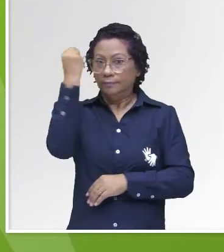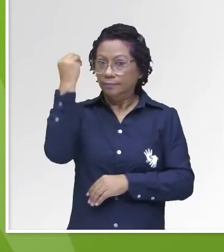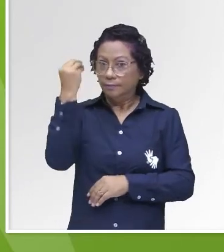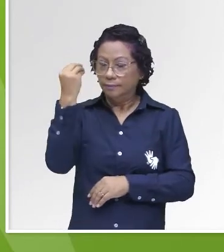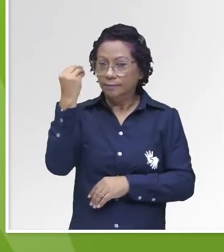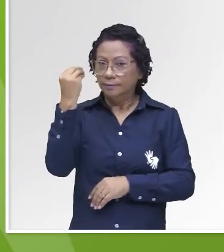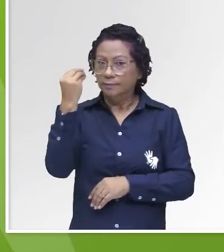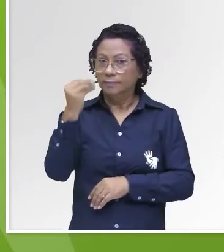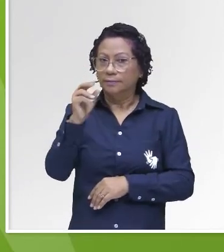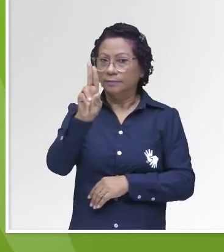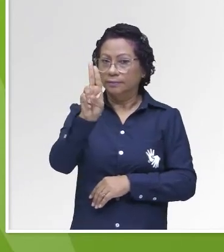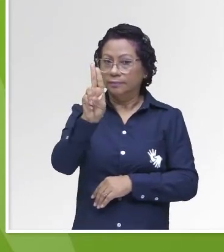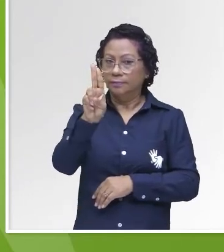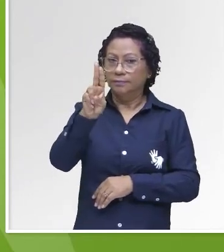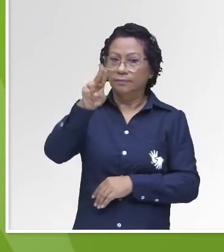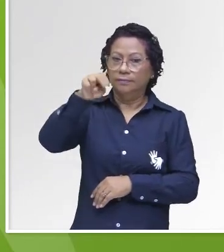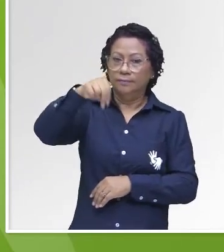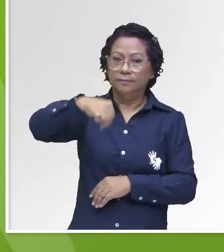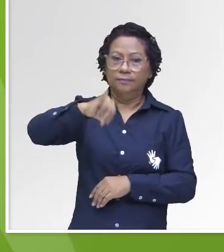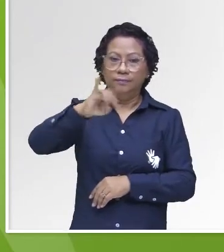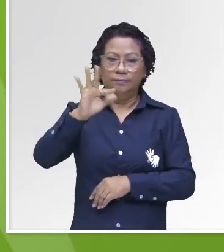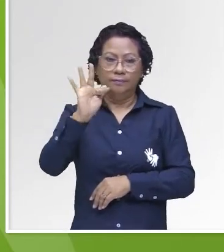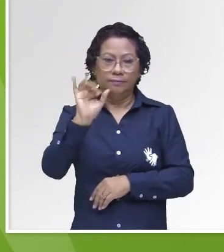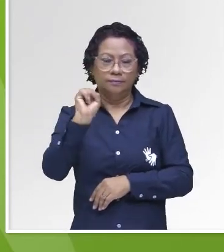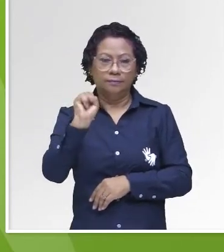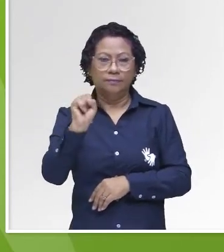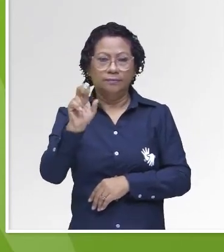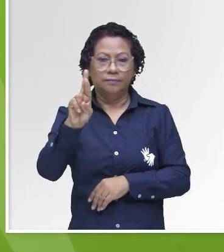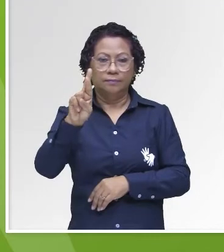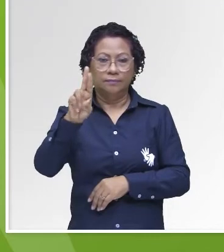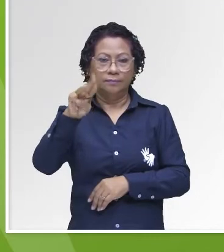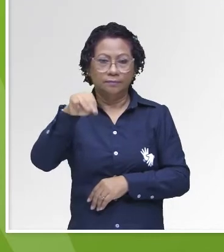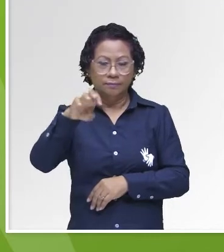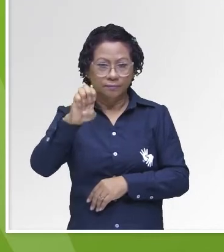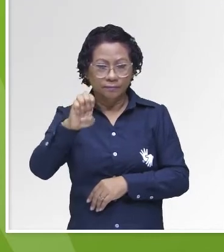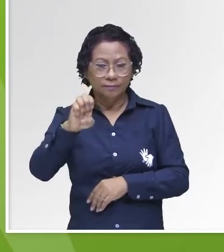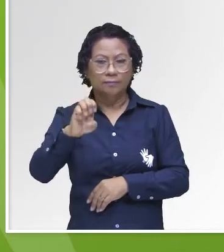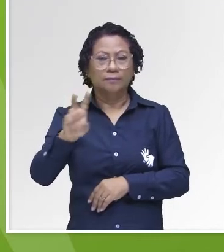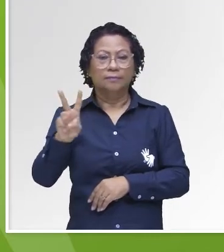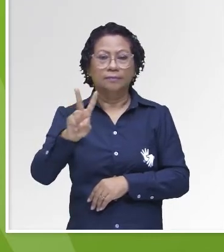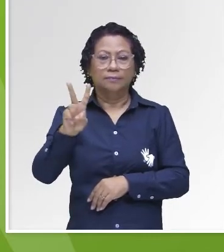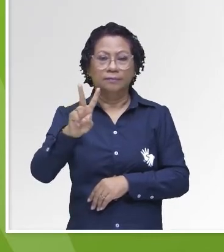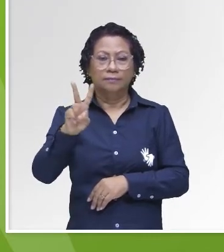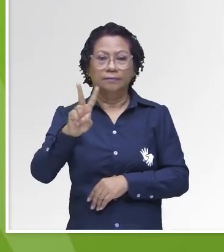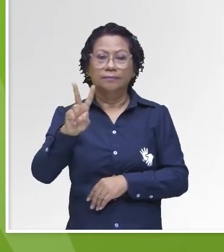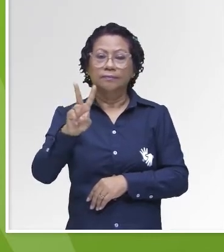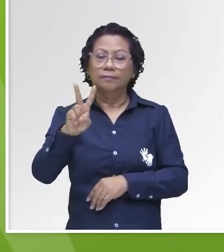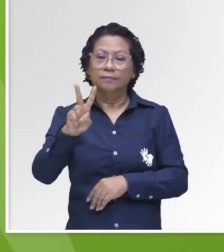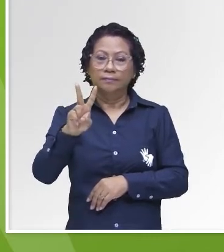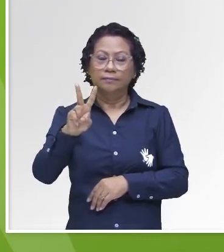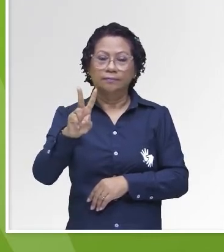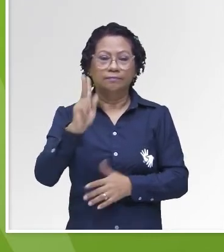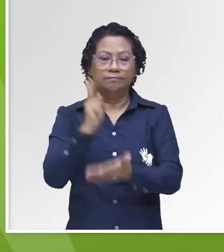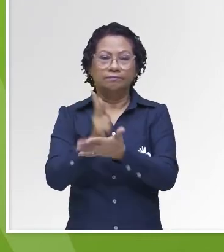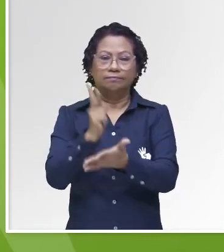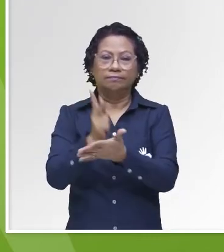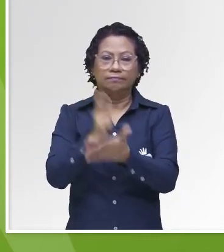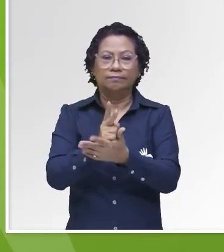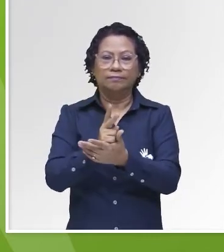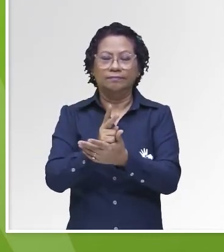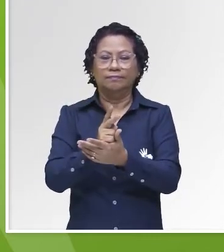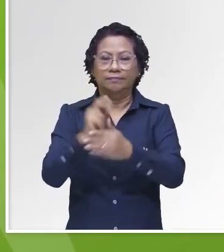há aceleração. Movimento uniforme, a velocidade é constante, não é isso? Nós vimos ainda